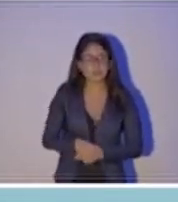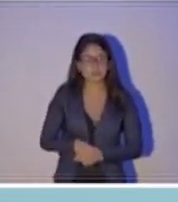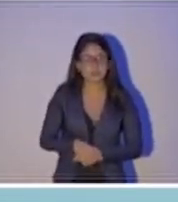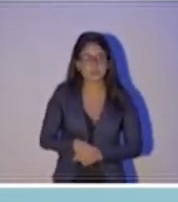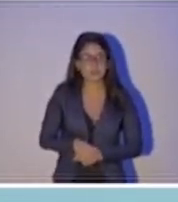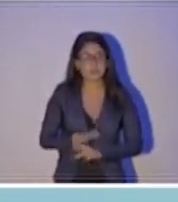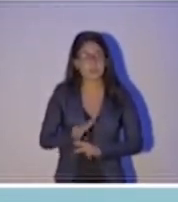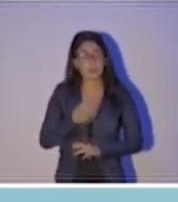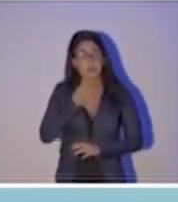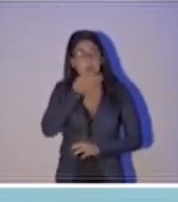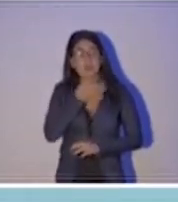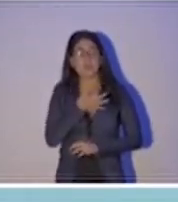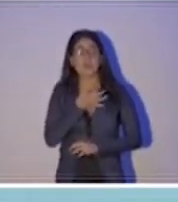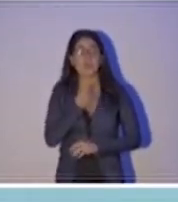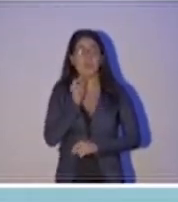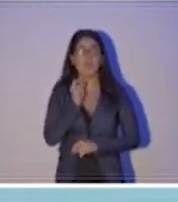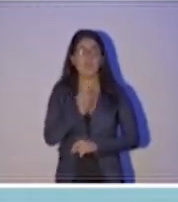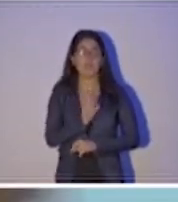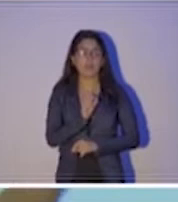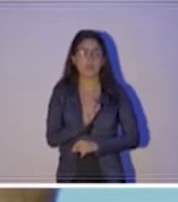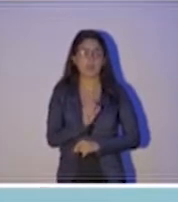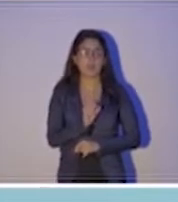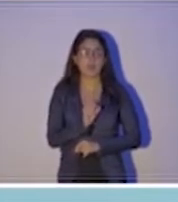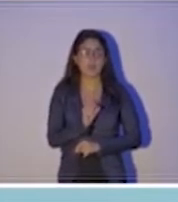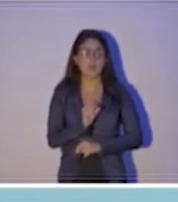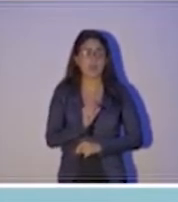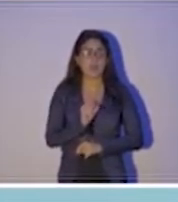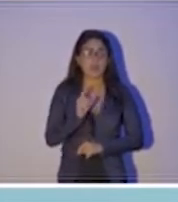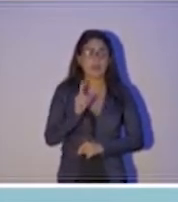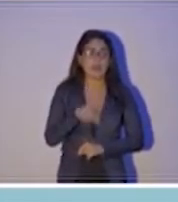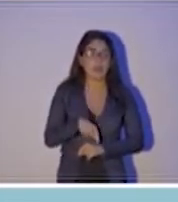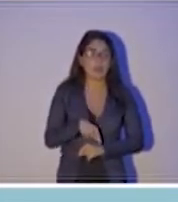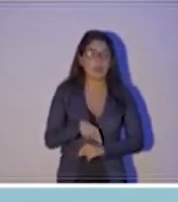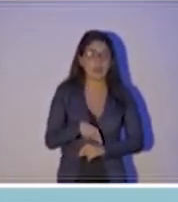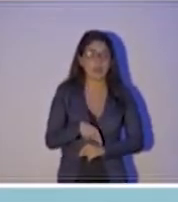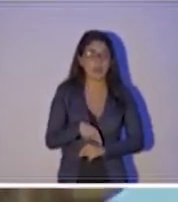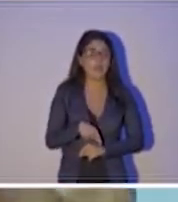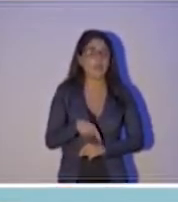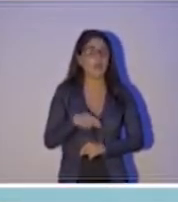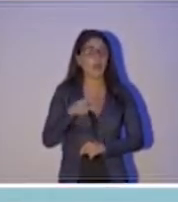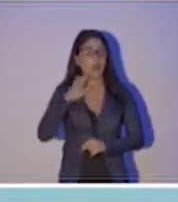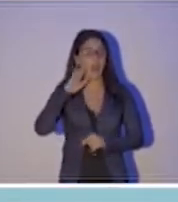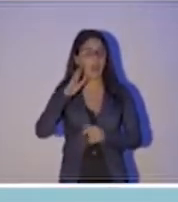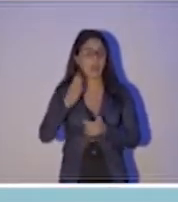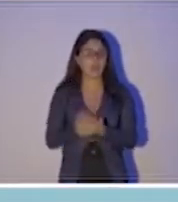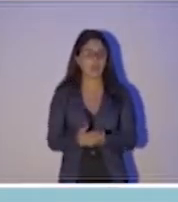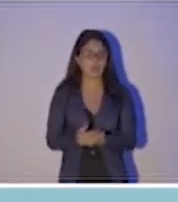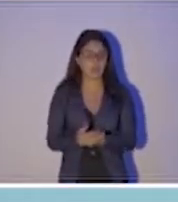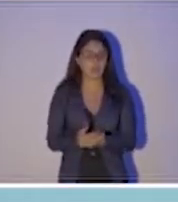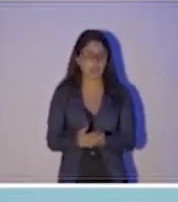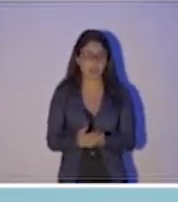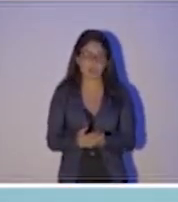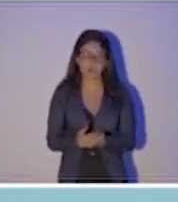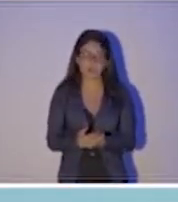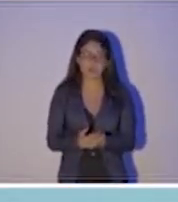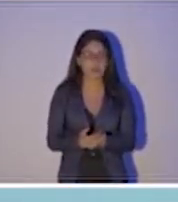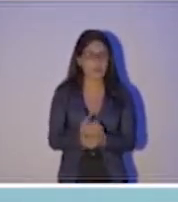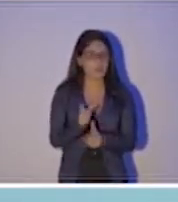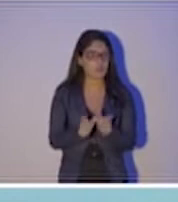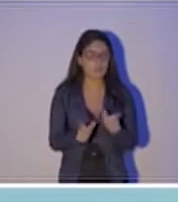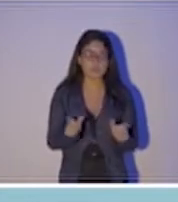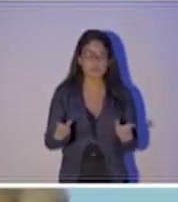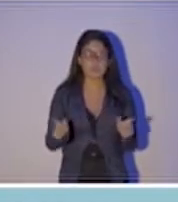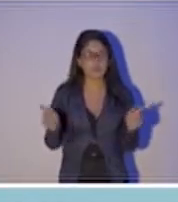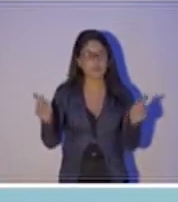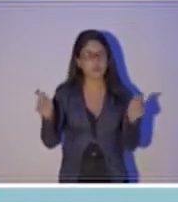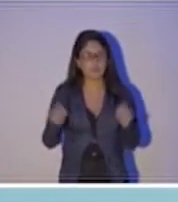O nosso trabalho, ele é inerentemente sobre acreditar de forma inegociável no potencial